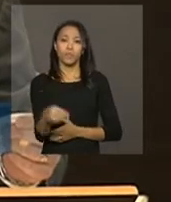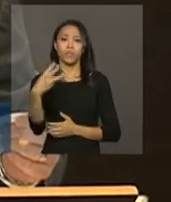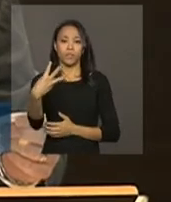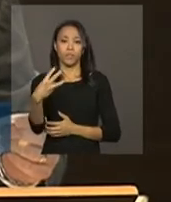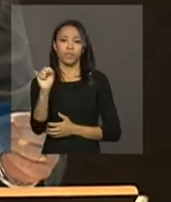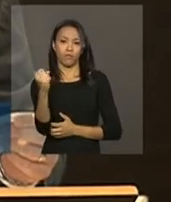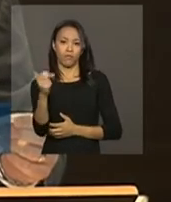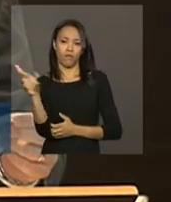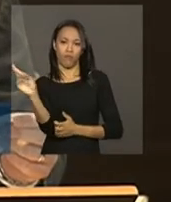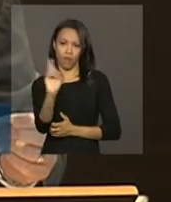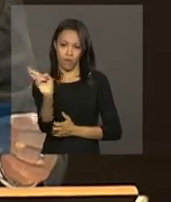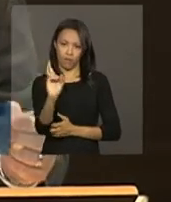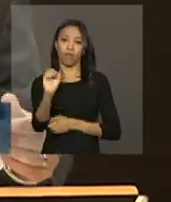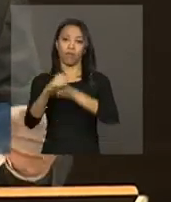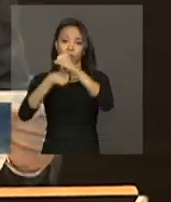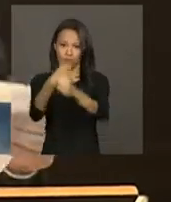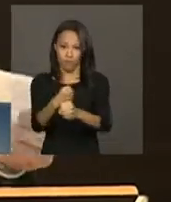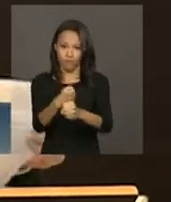647.3